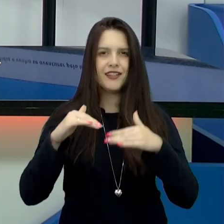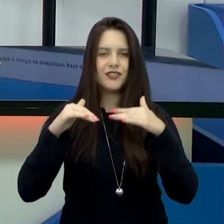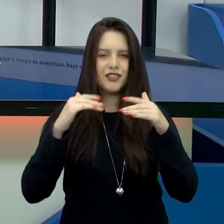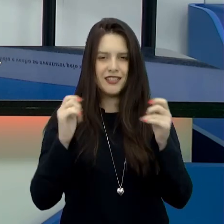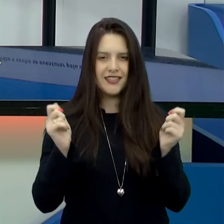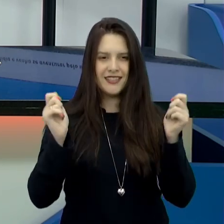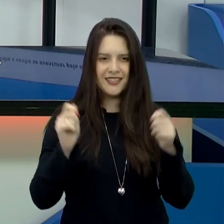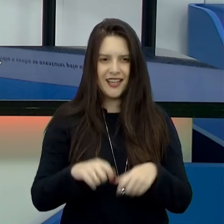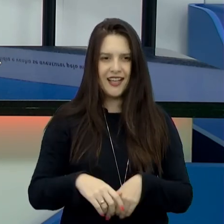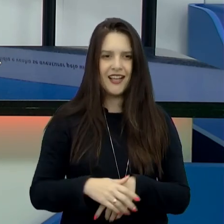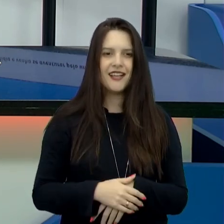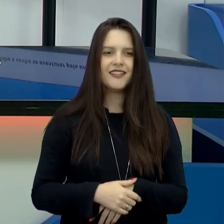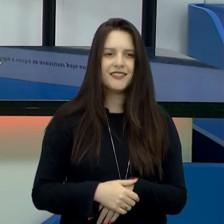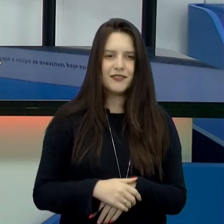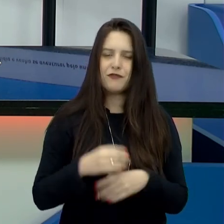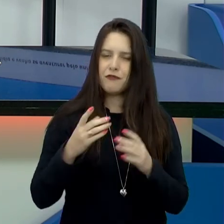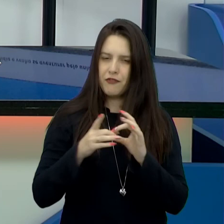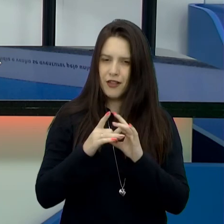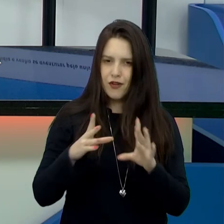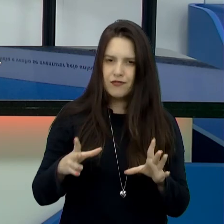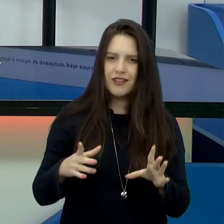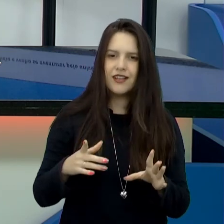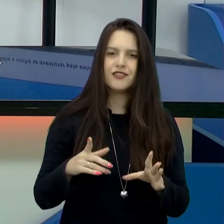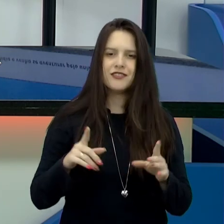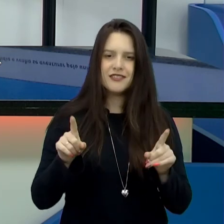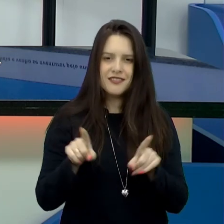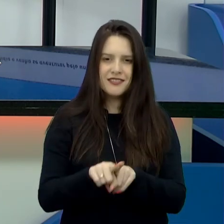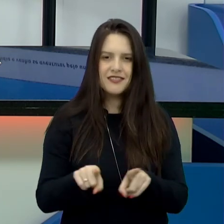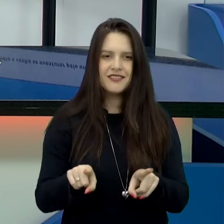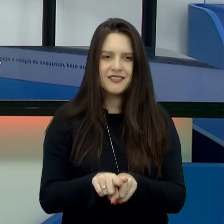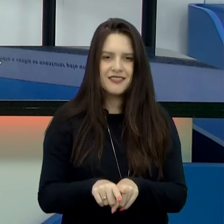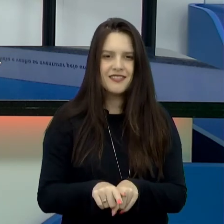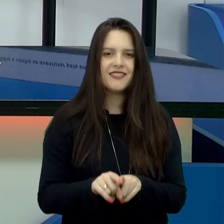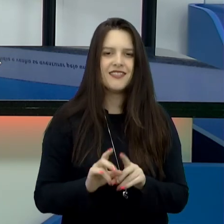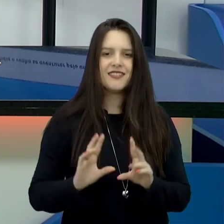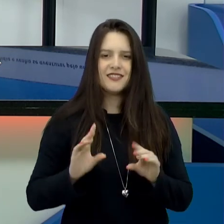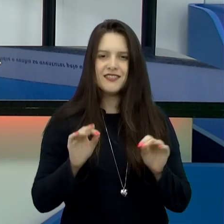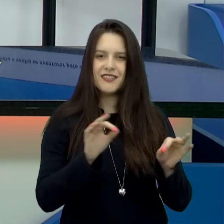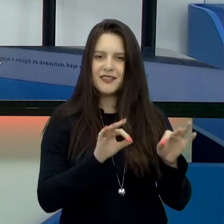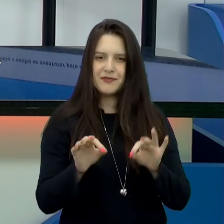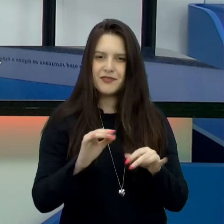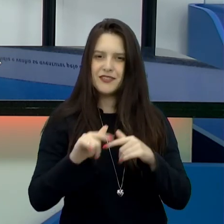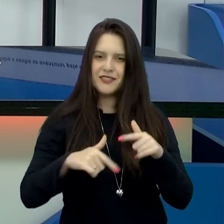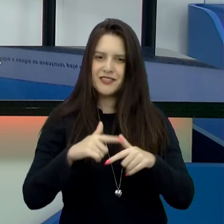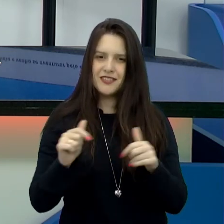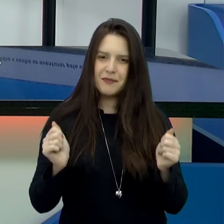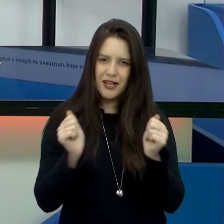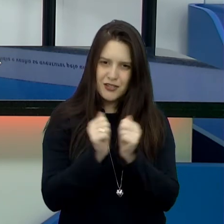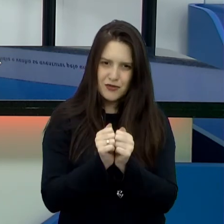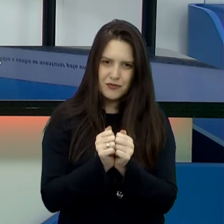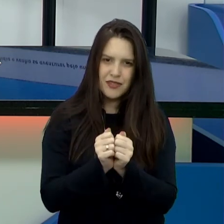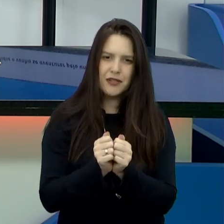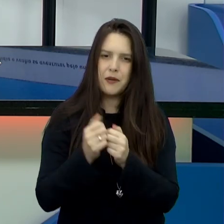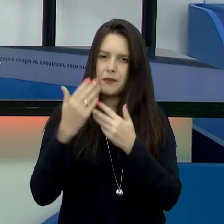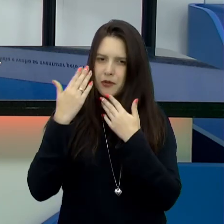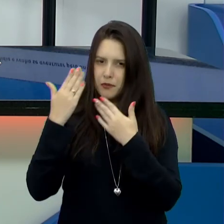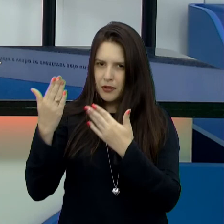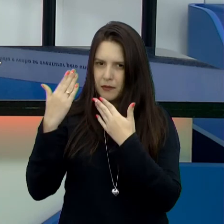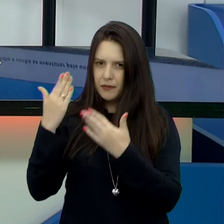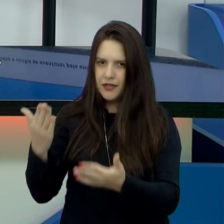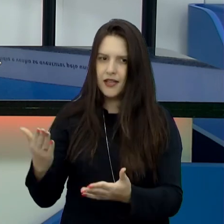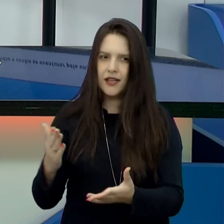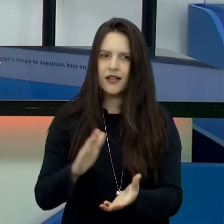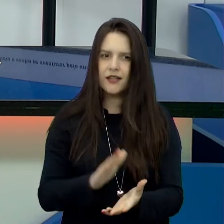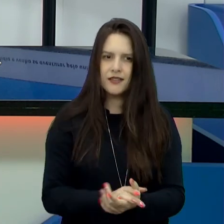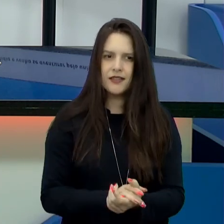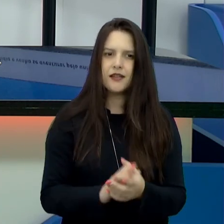procurar. Procurem, fiquem à vontade. É. Tá, que, inclusive, eu também estou nesse aprofundamento com ele, a gente trabalha junto. Então, muito obrigado. Obrigada a você, Mara.